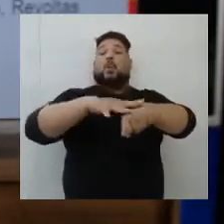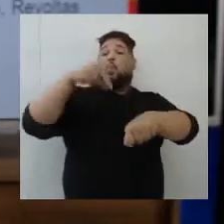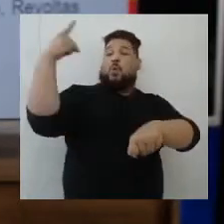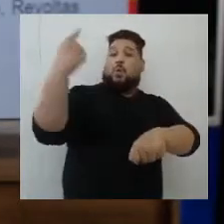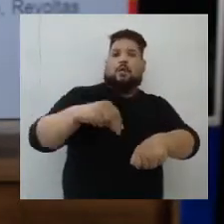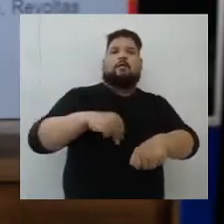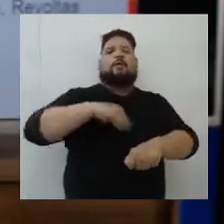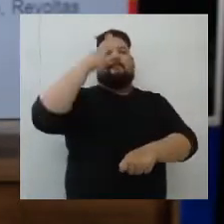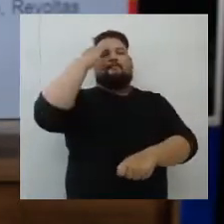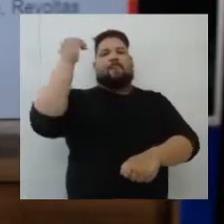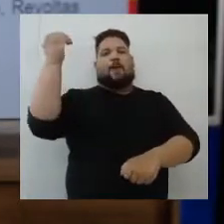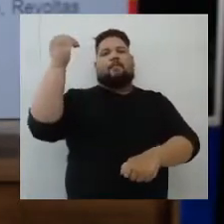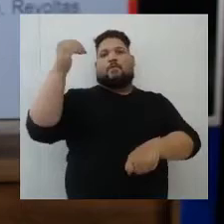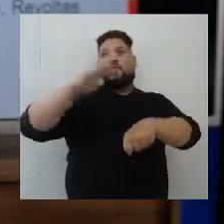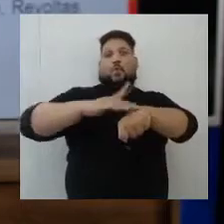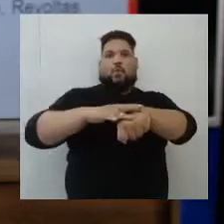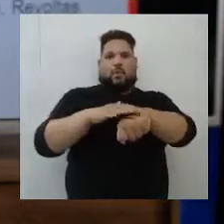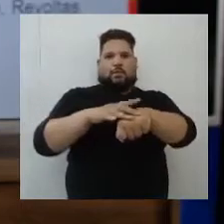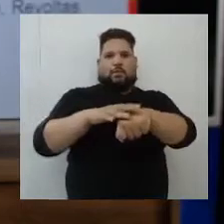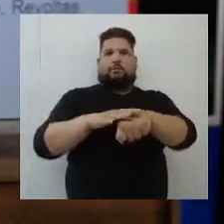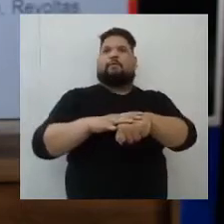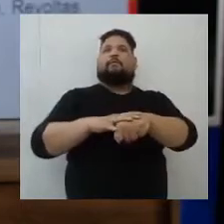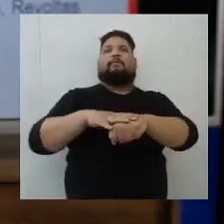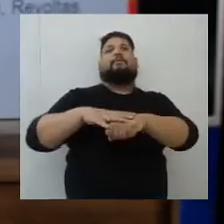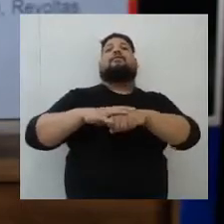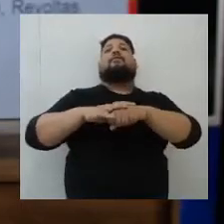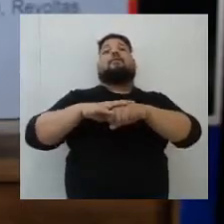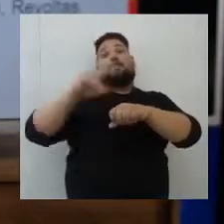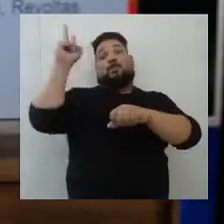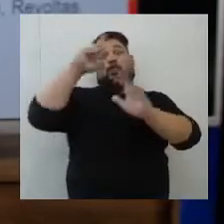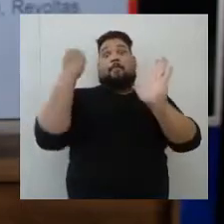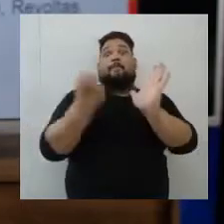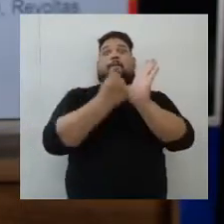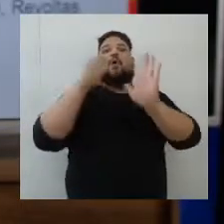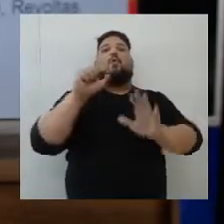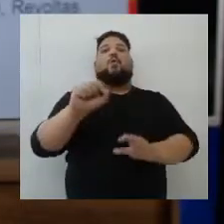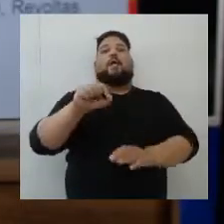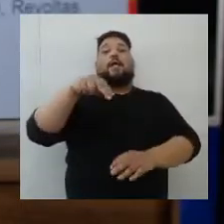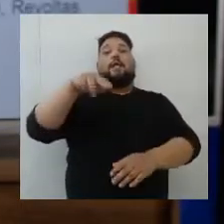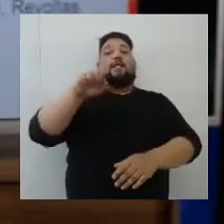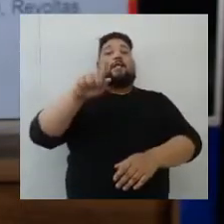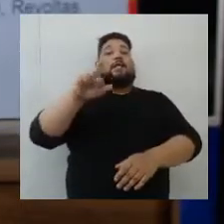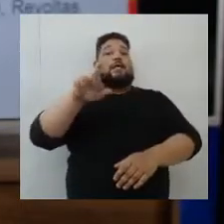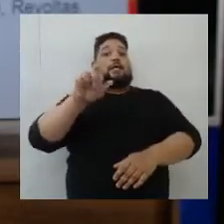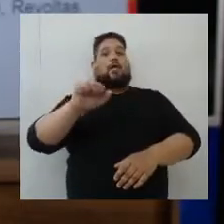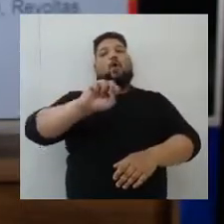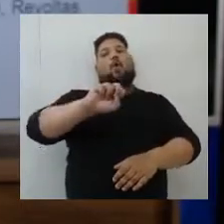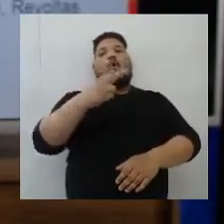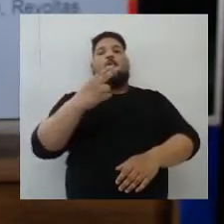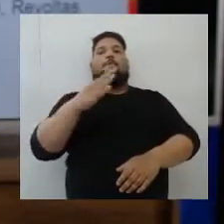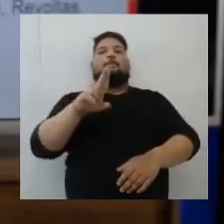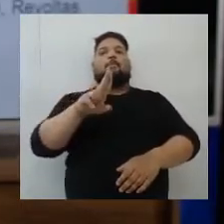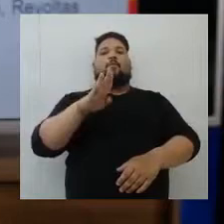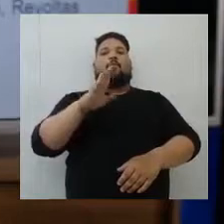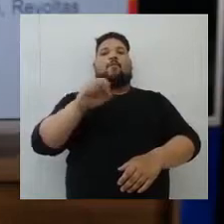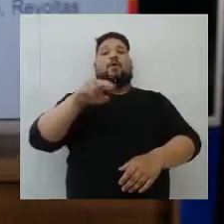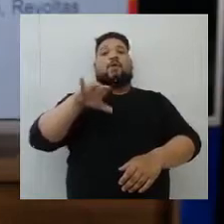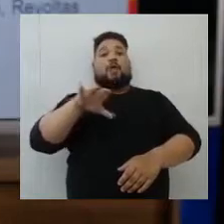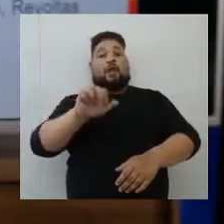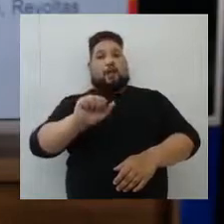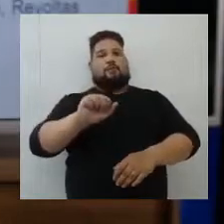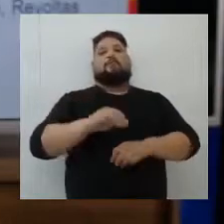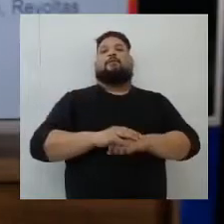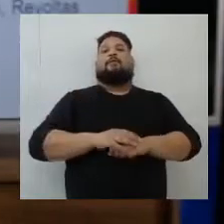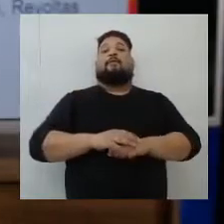mais famosa e a que mais teve repercussão histórica, foi a peste negra, também chamada de peste bubônica. E a